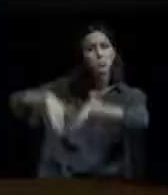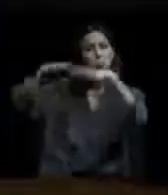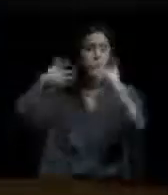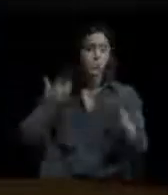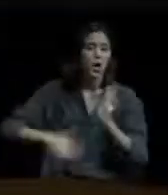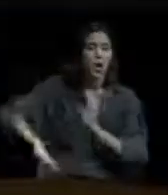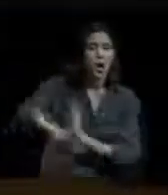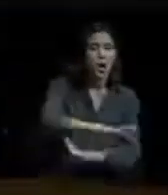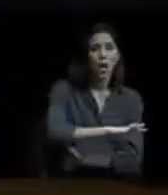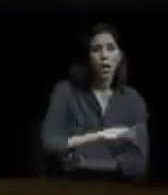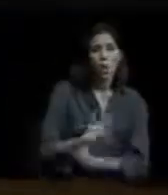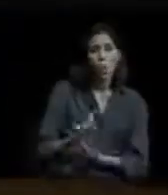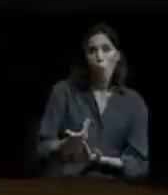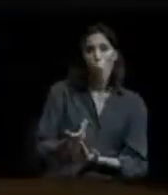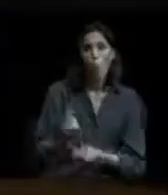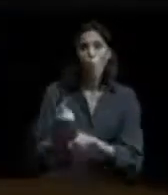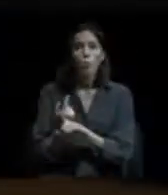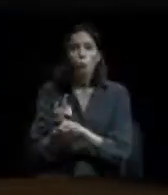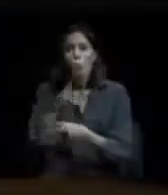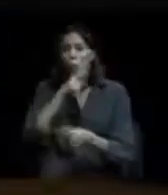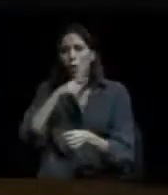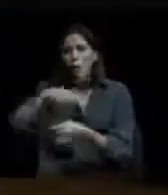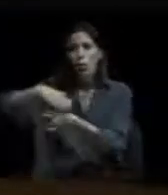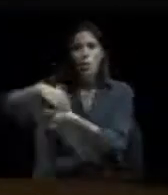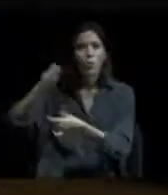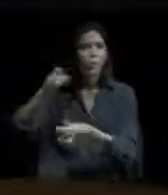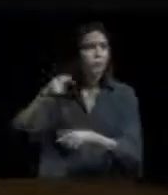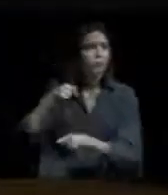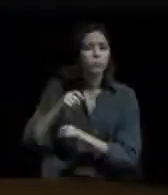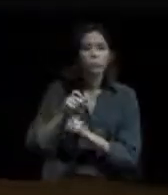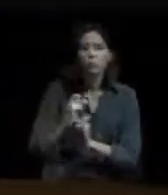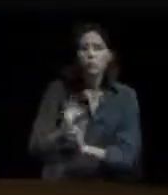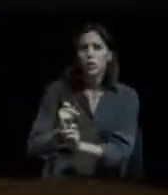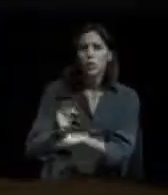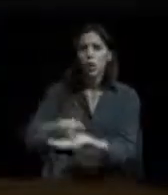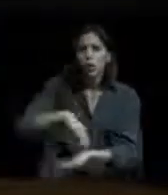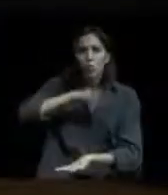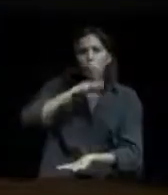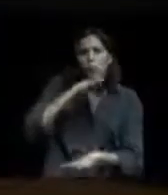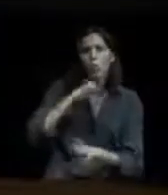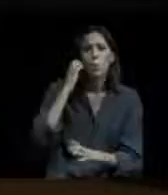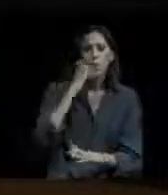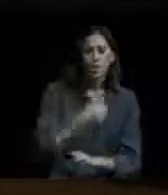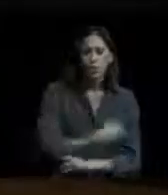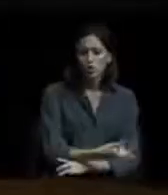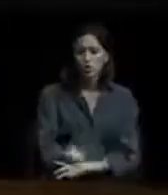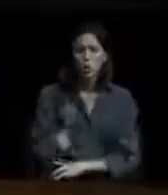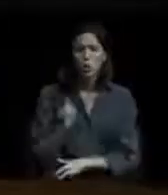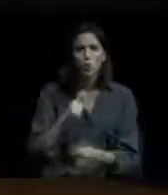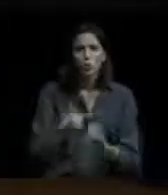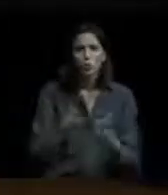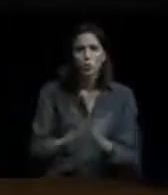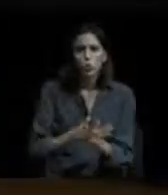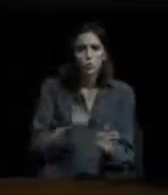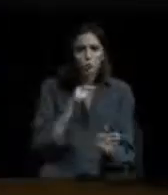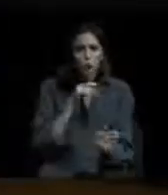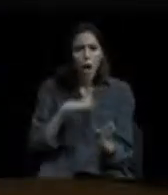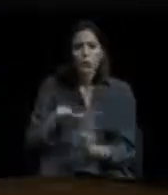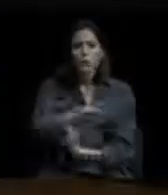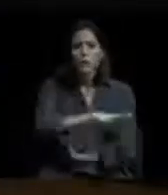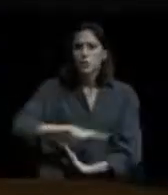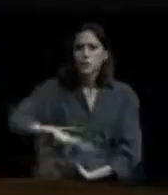ou a não recolha de monos. Desde contentores a transbordar a garrafas vazias, a cartão e plásticos pelo chão, tratando-se de um cenário que está longe de